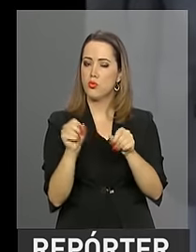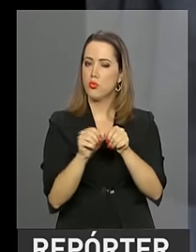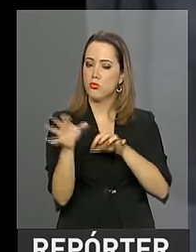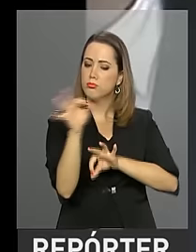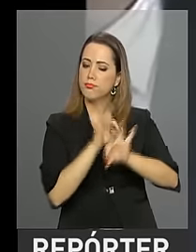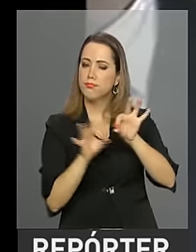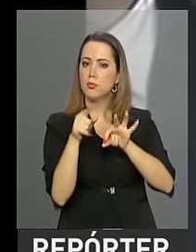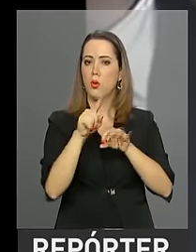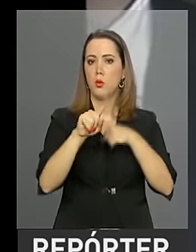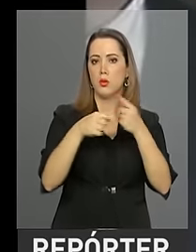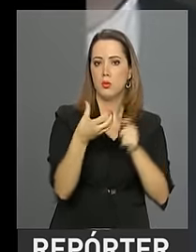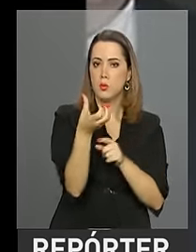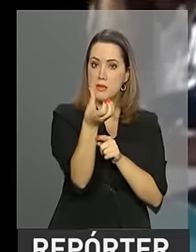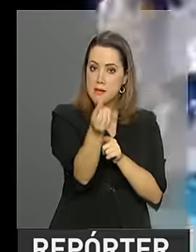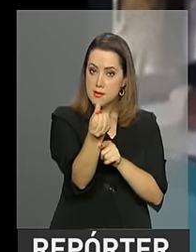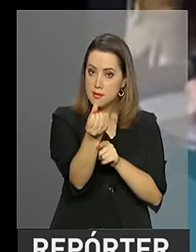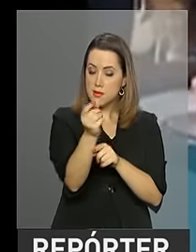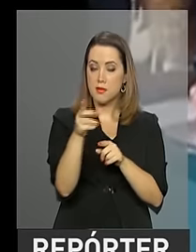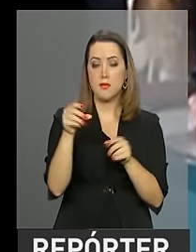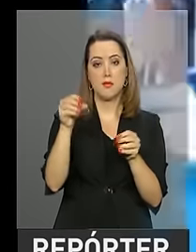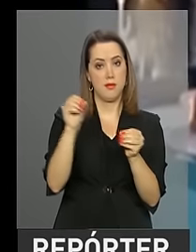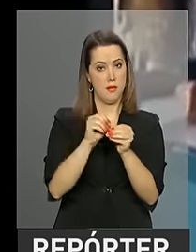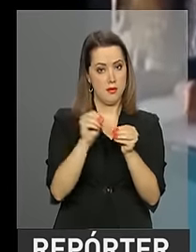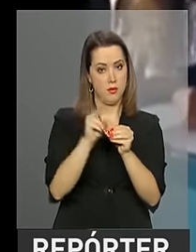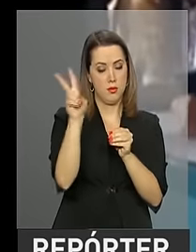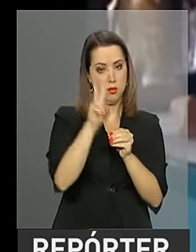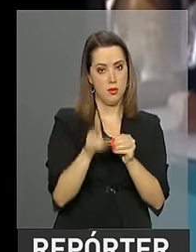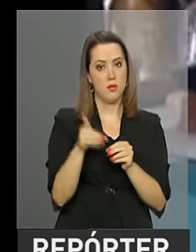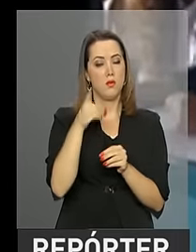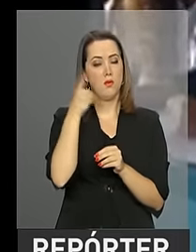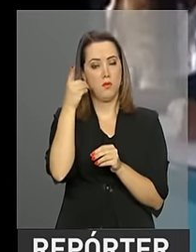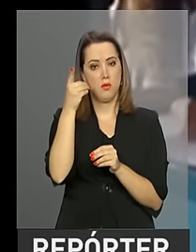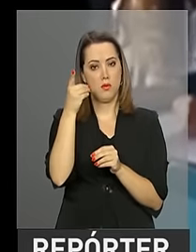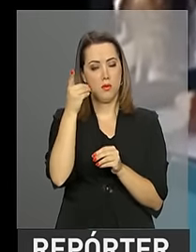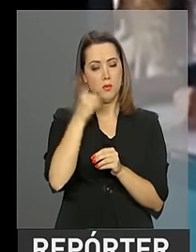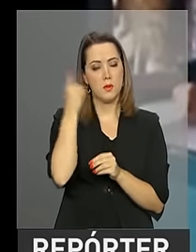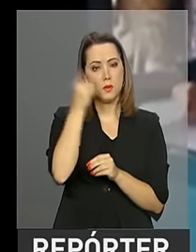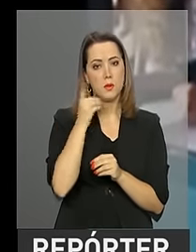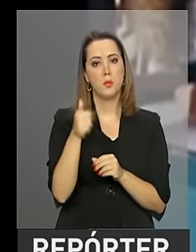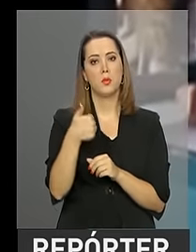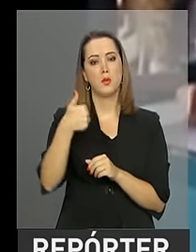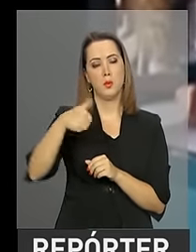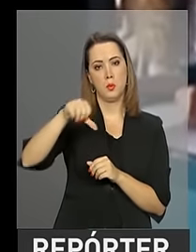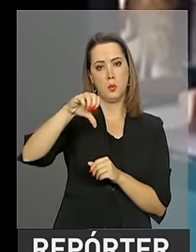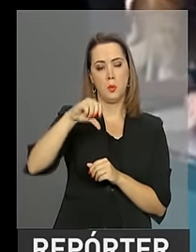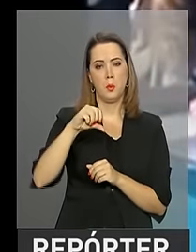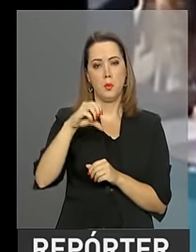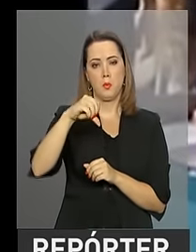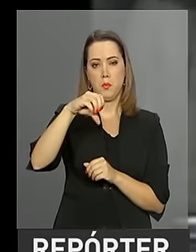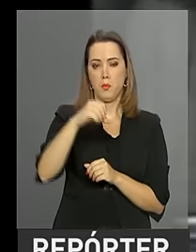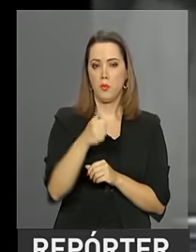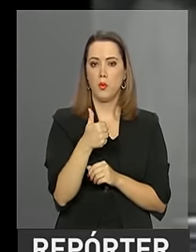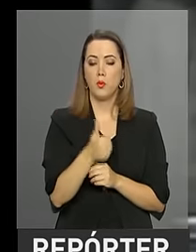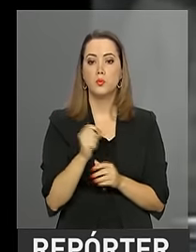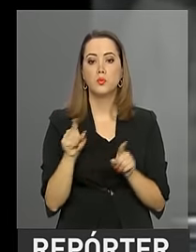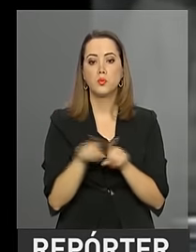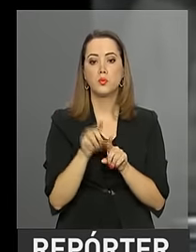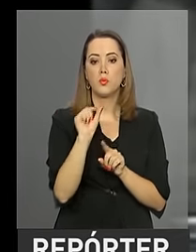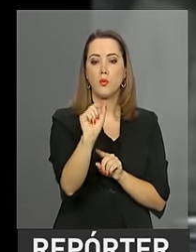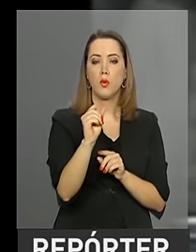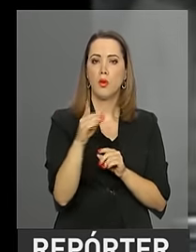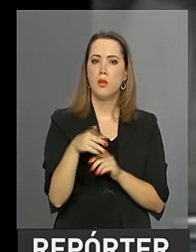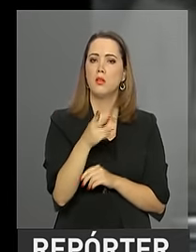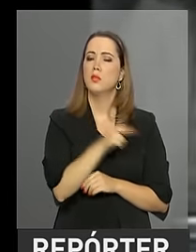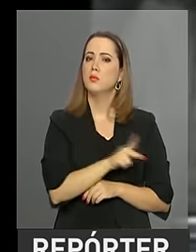mandatos sempre pelo PMDB partido do Qual foi presidente Nacional entre 2001 e Abril deste ano Michel Temer